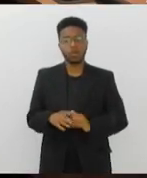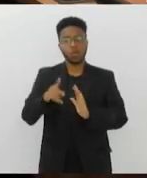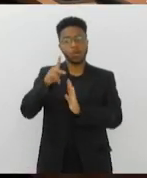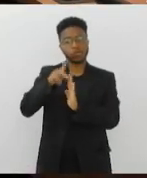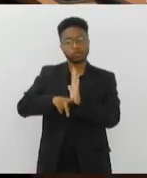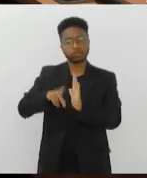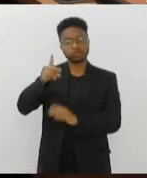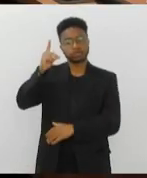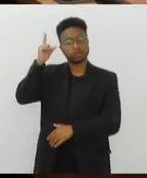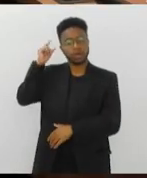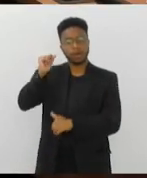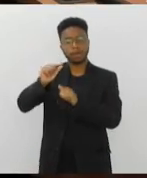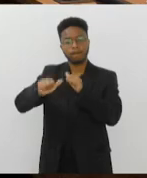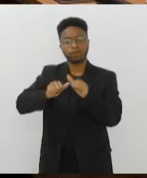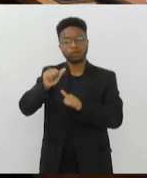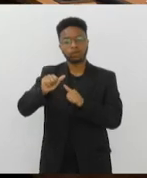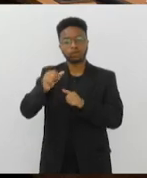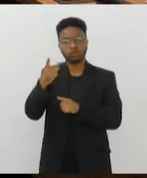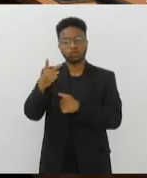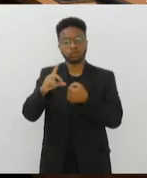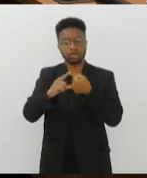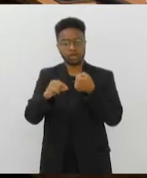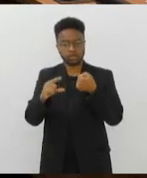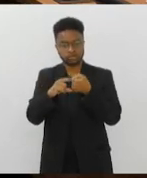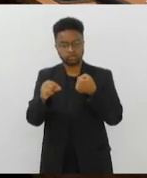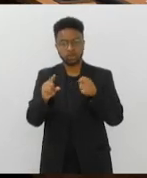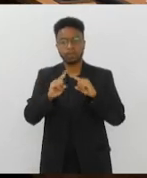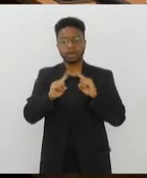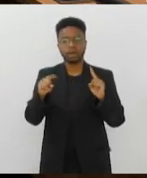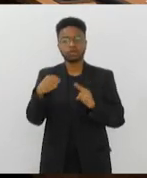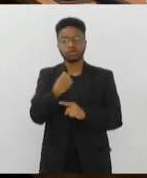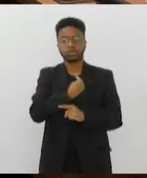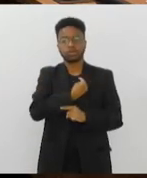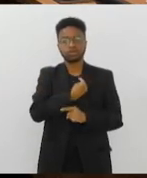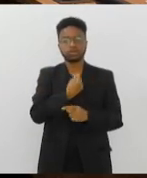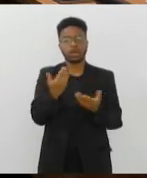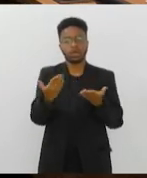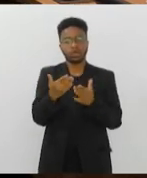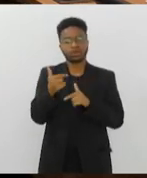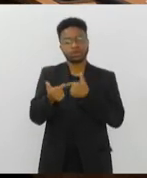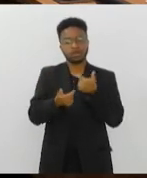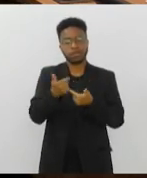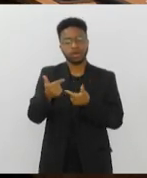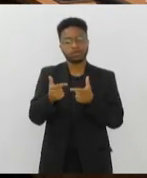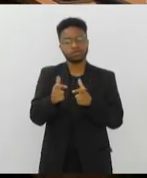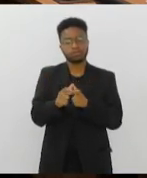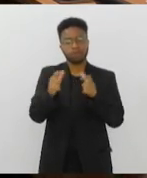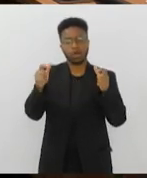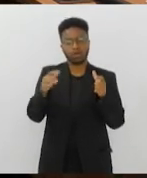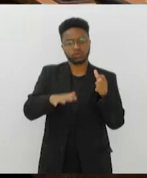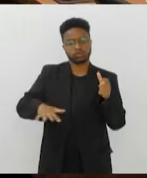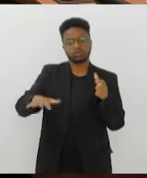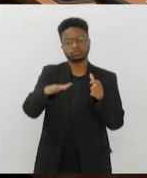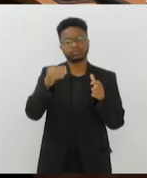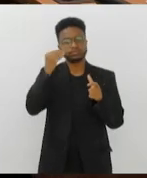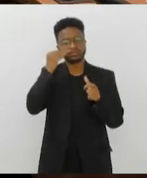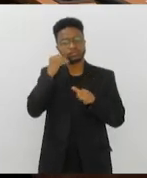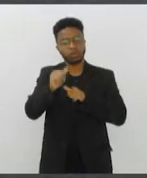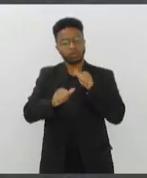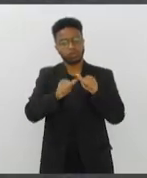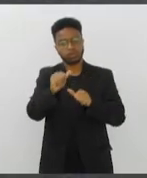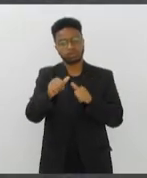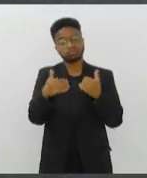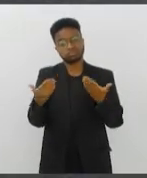antigo alterava apenas dois artigos e nós estamos fazendo um trabalho até muito mais amplo de atualização desse.